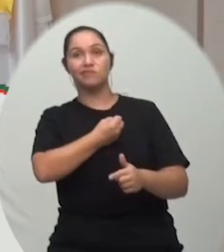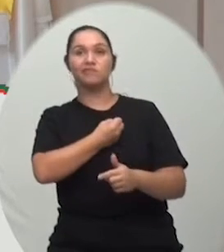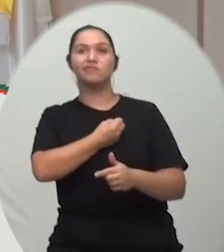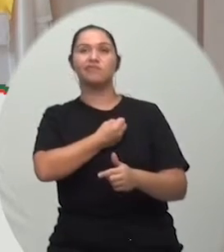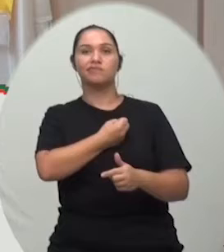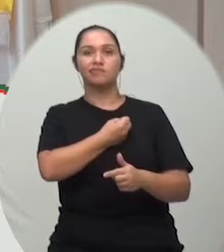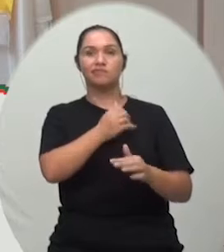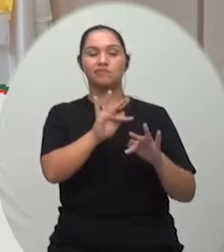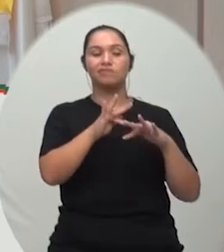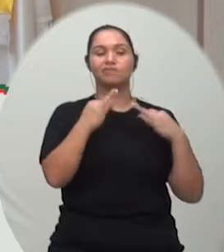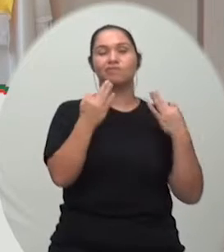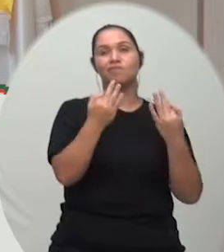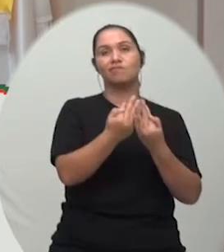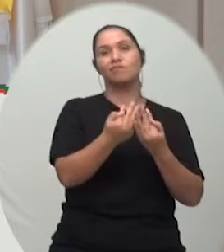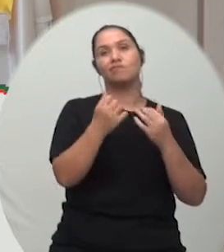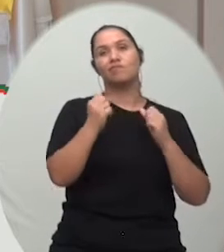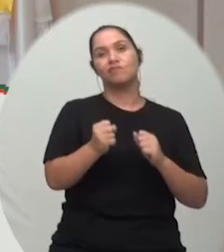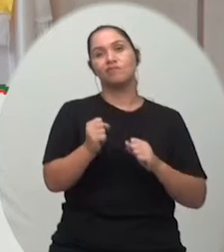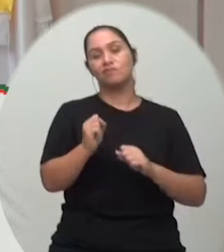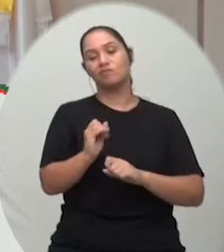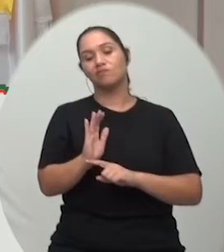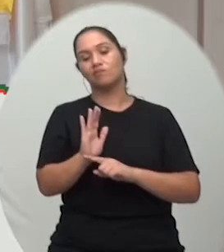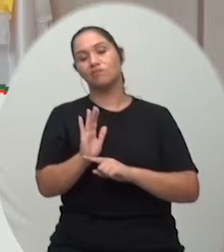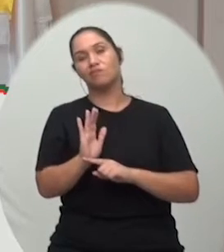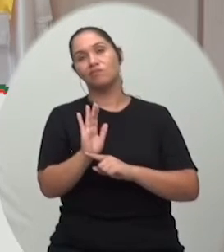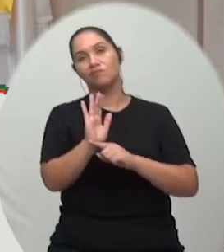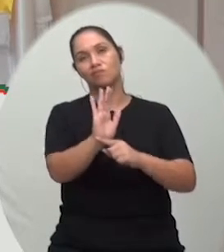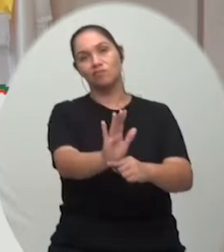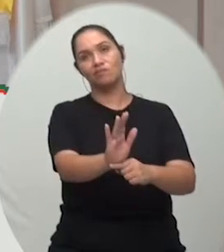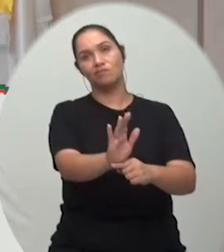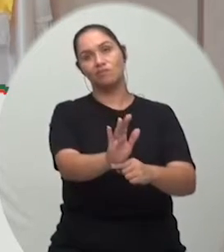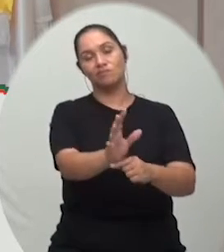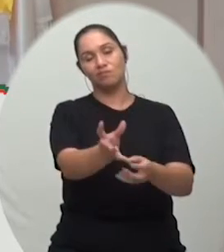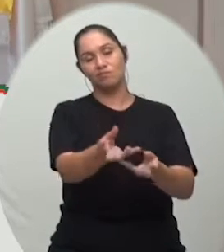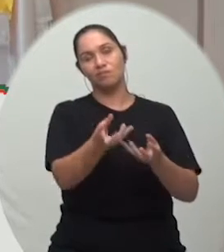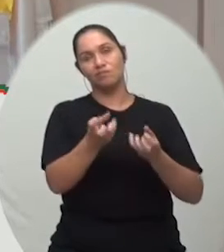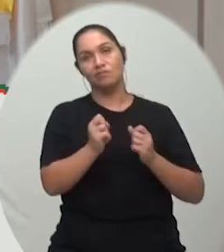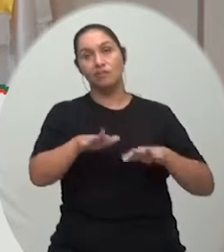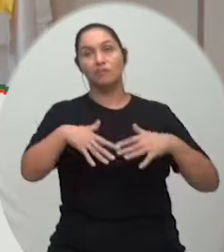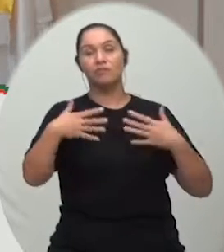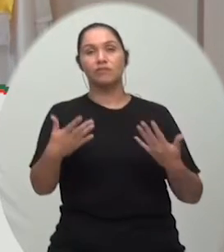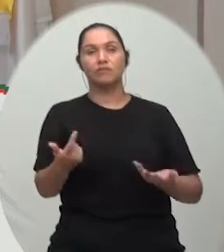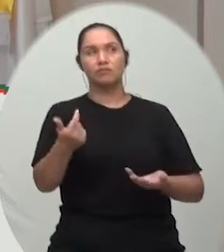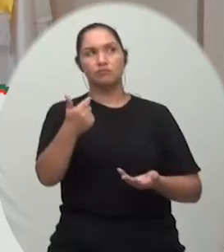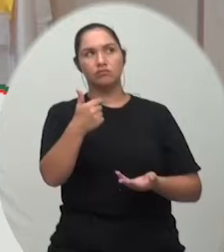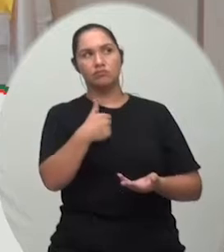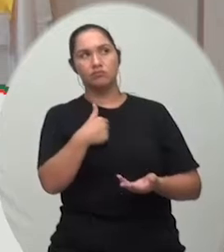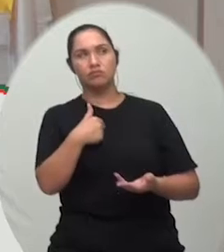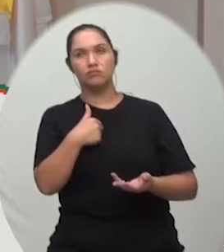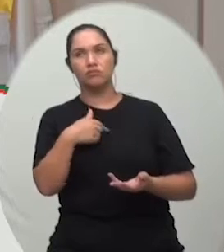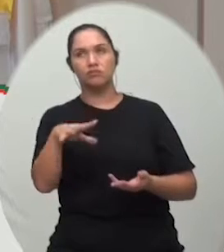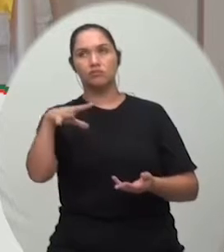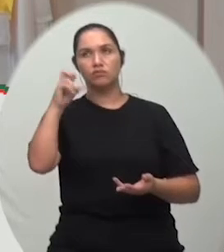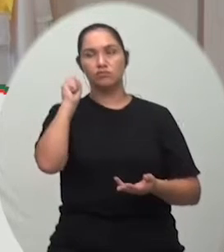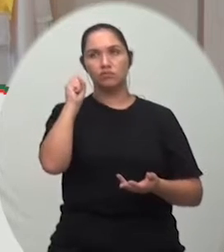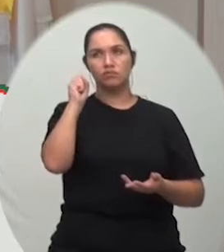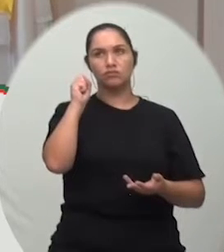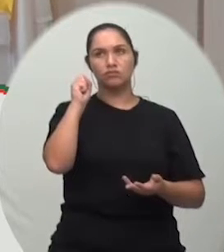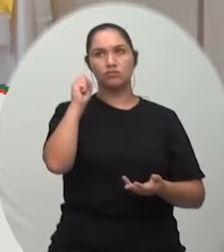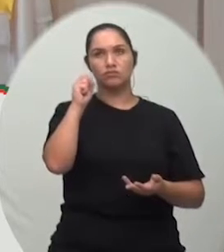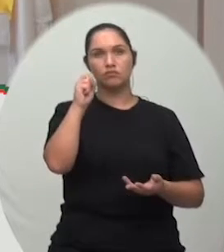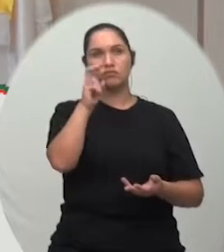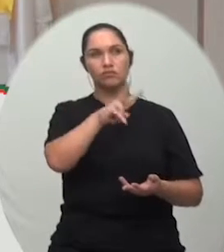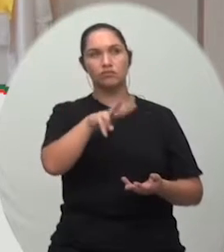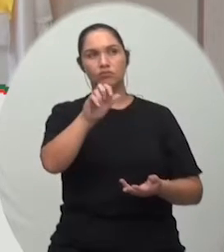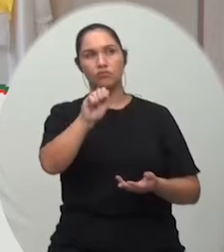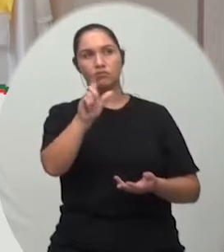só 200 famílias. Né? Se o orçamento Eu ouvi aqui o vereador Dinei falar, um orçamento de 30